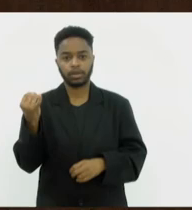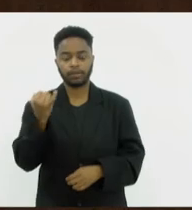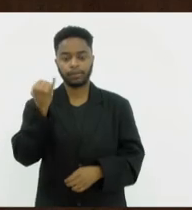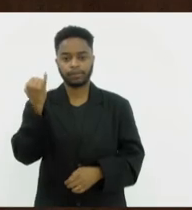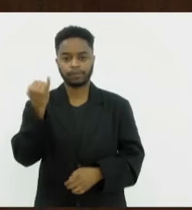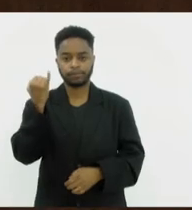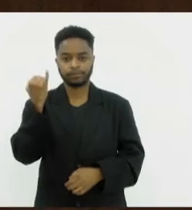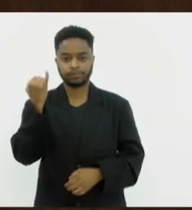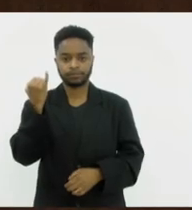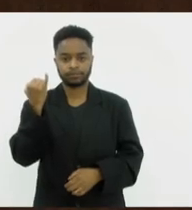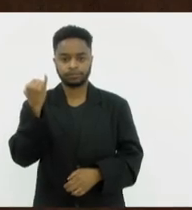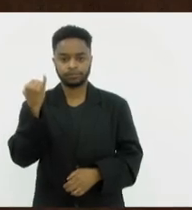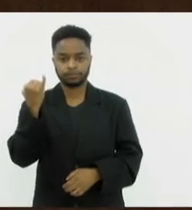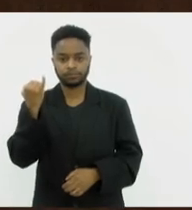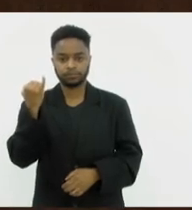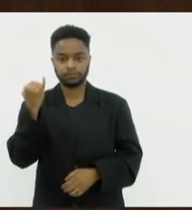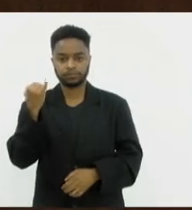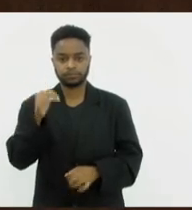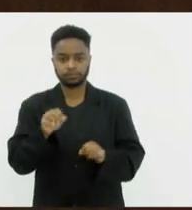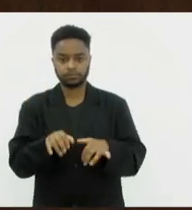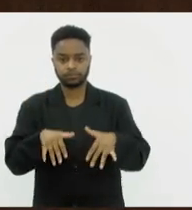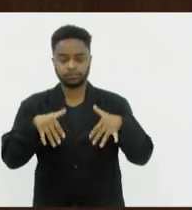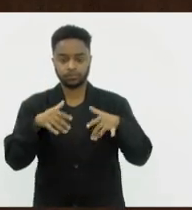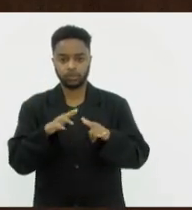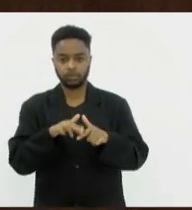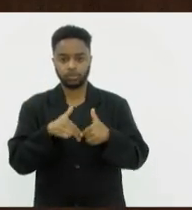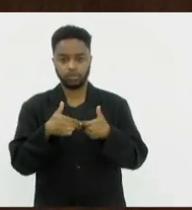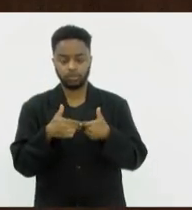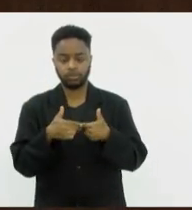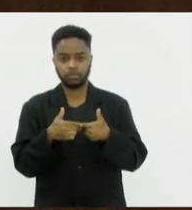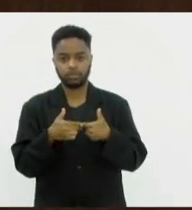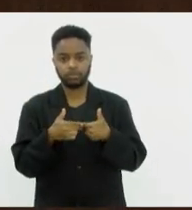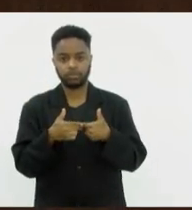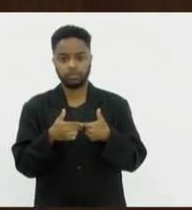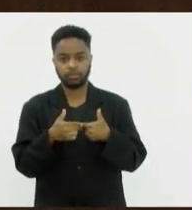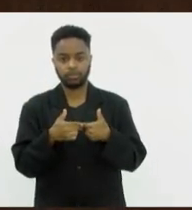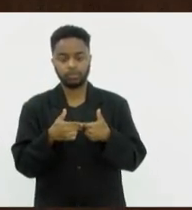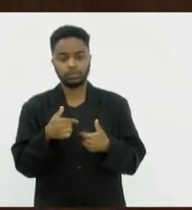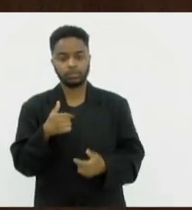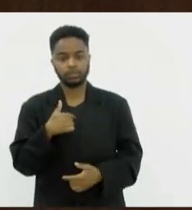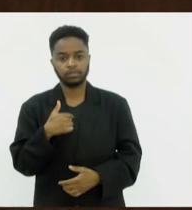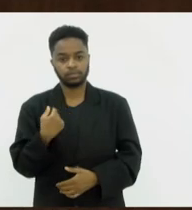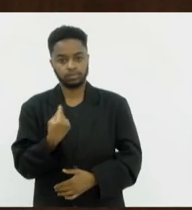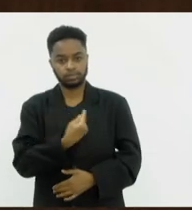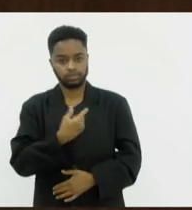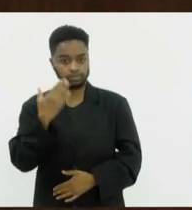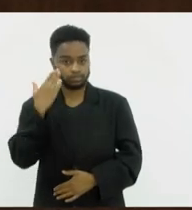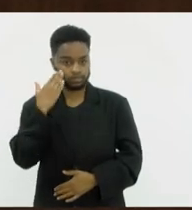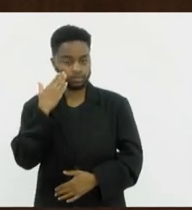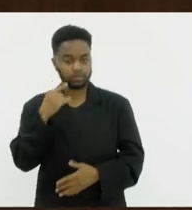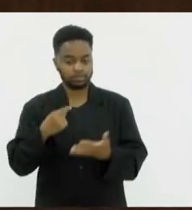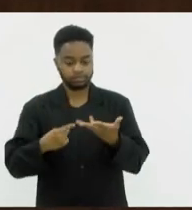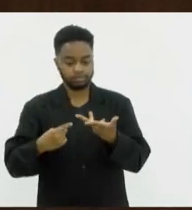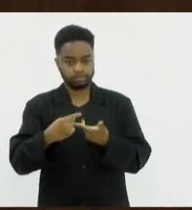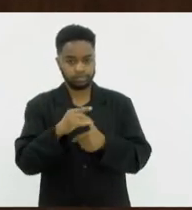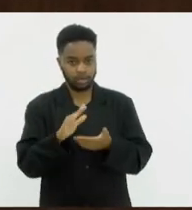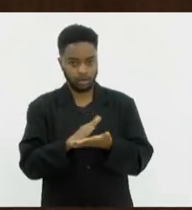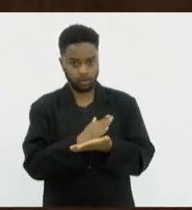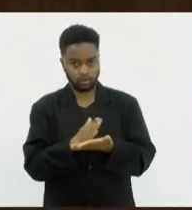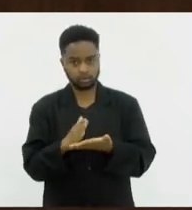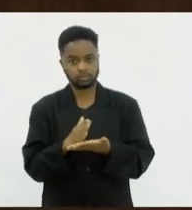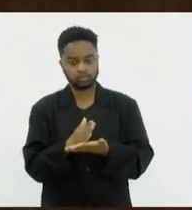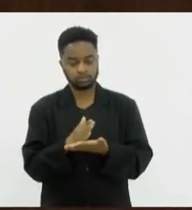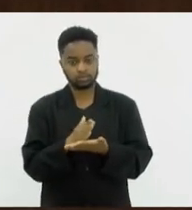desse importante plenário por conta de sabermos alguns pontos